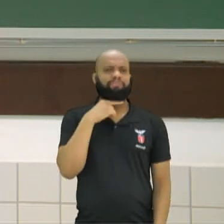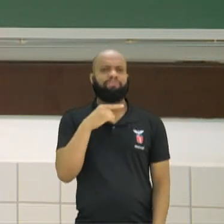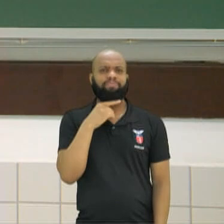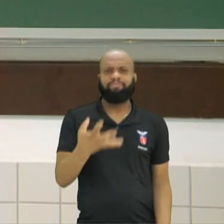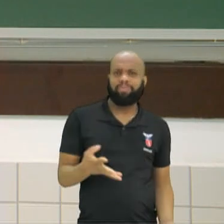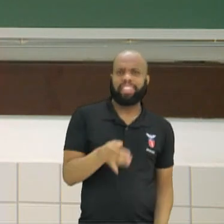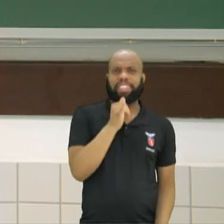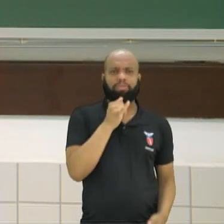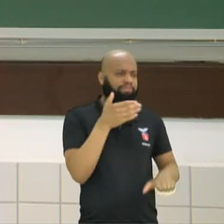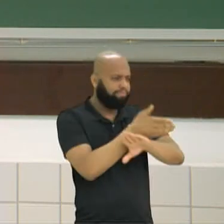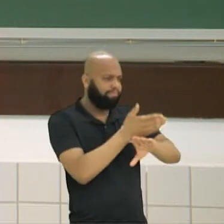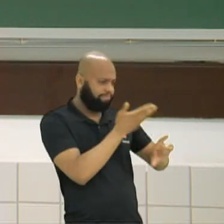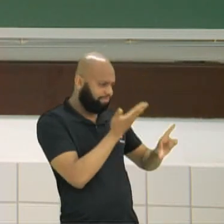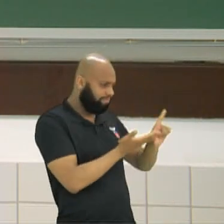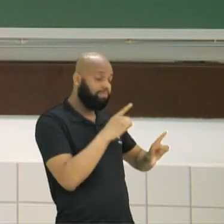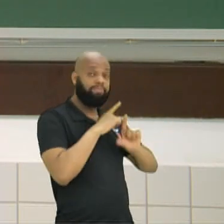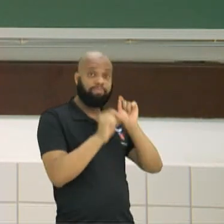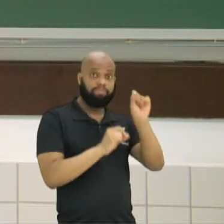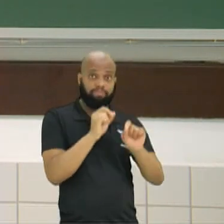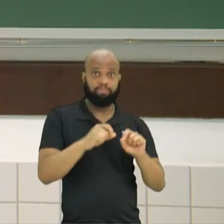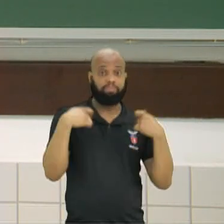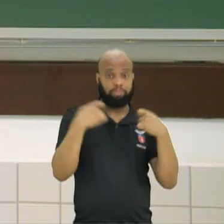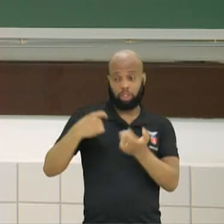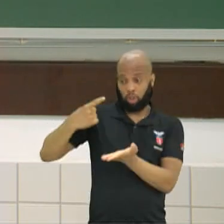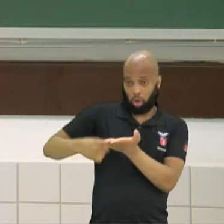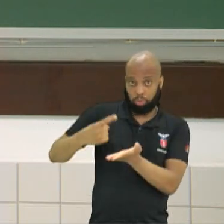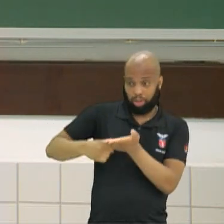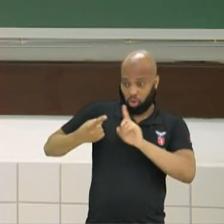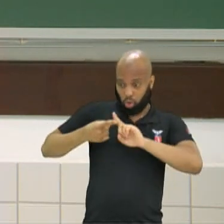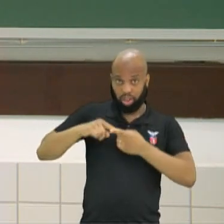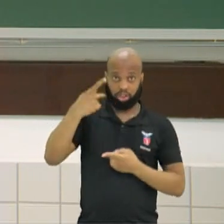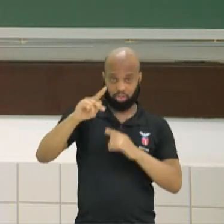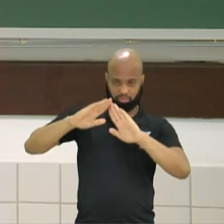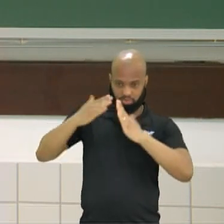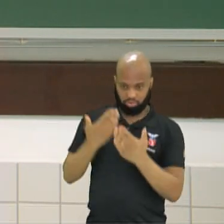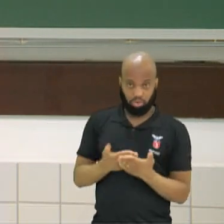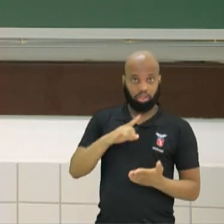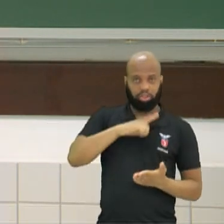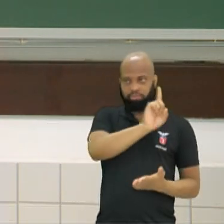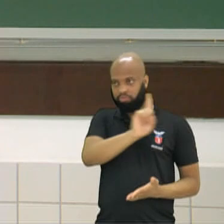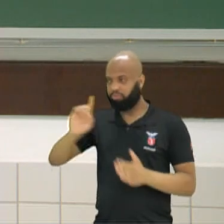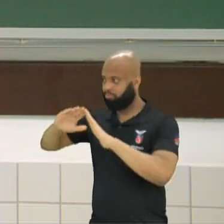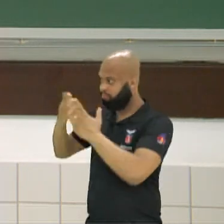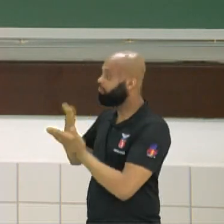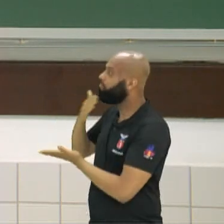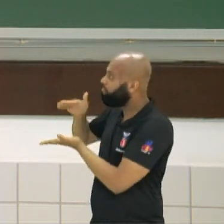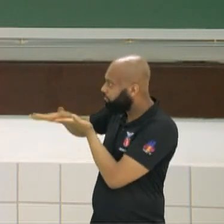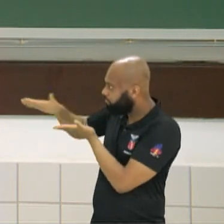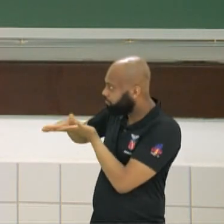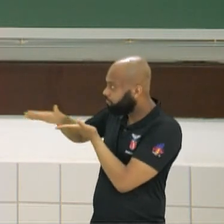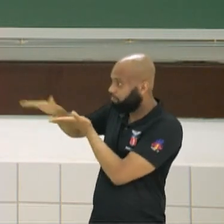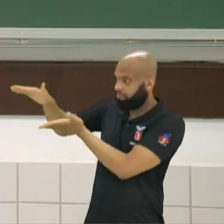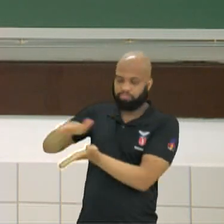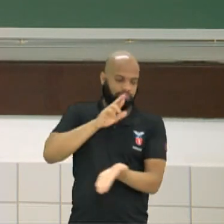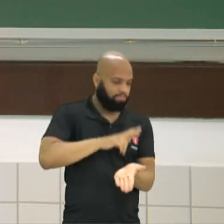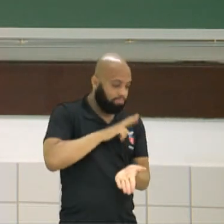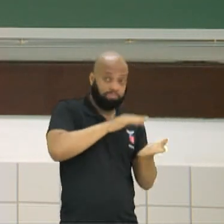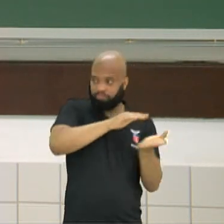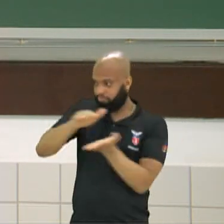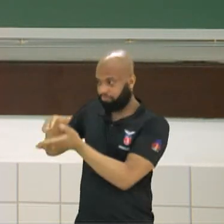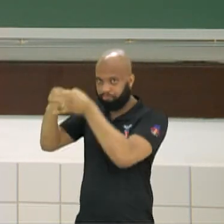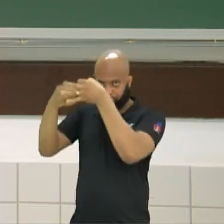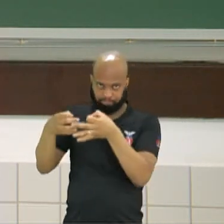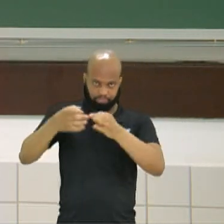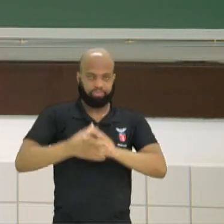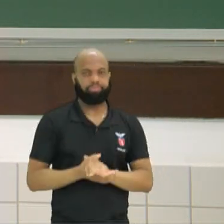acessando o Classroom, vocês precisam pedir para que ele entre em contato com a escola para buscar as atividades impressas, beleza? Olha só, pessoal, na nossa aula